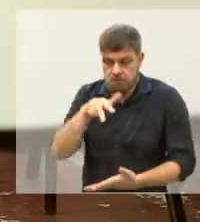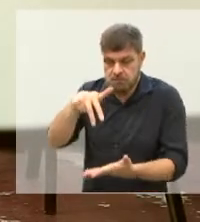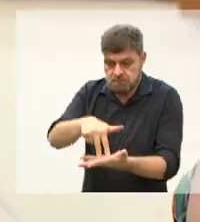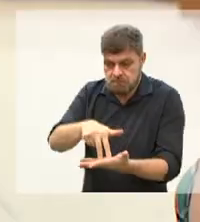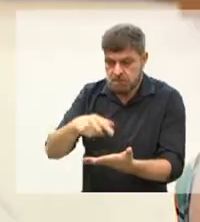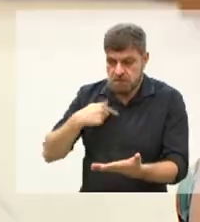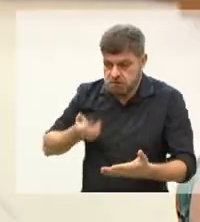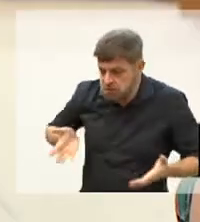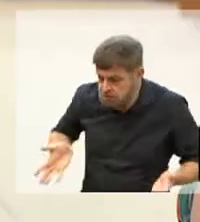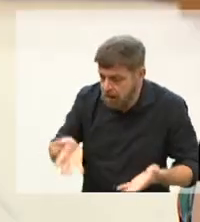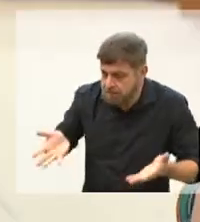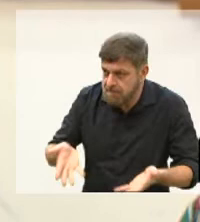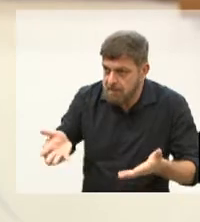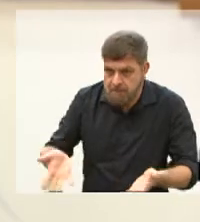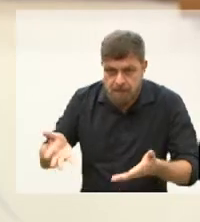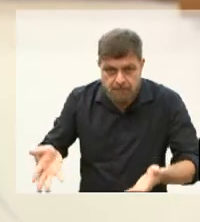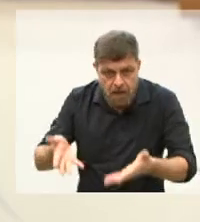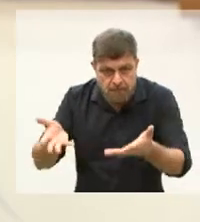isso ocorra.